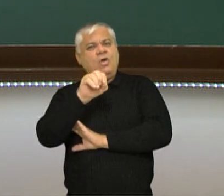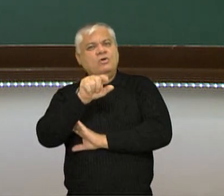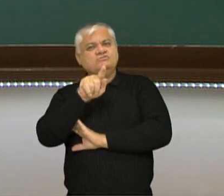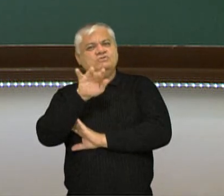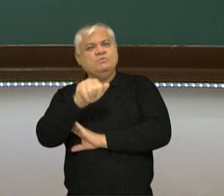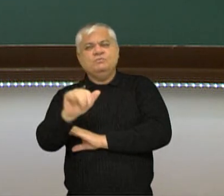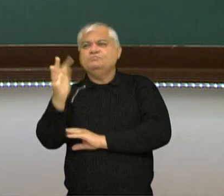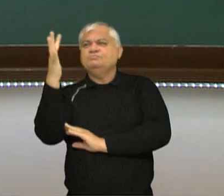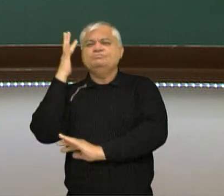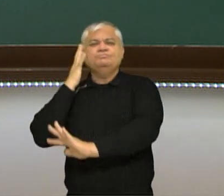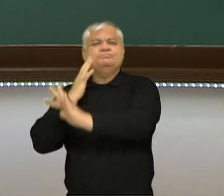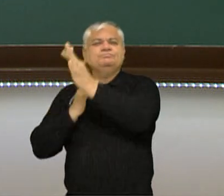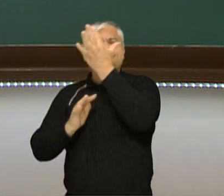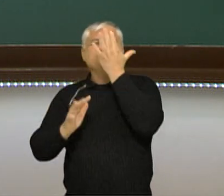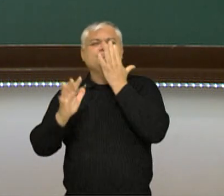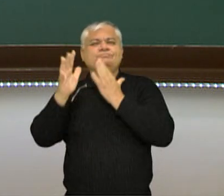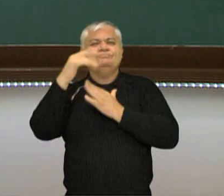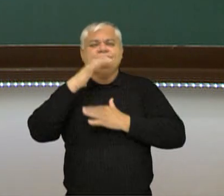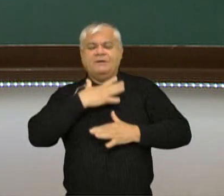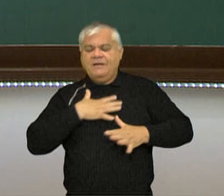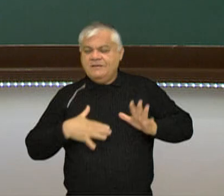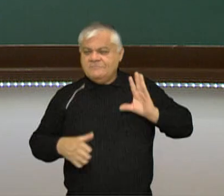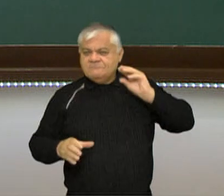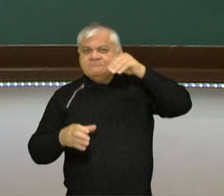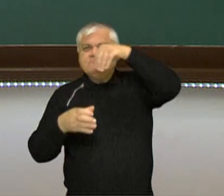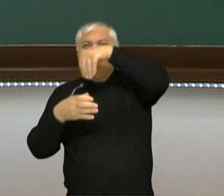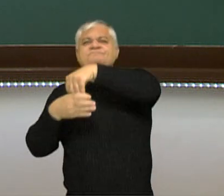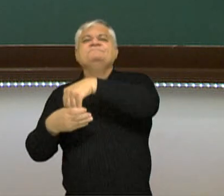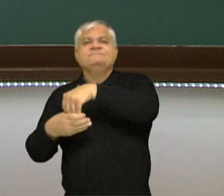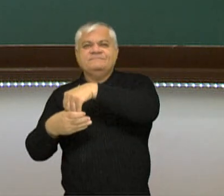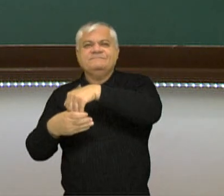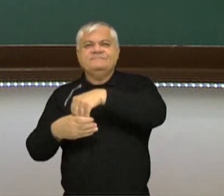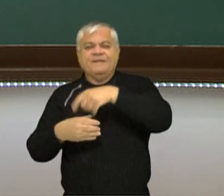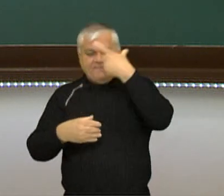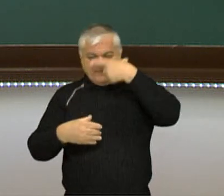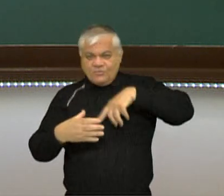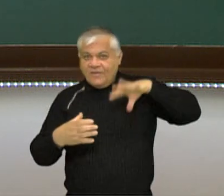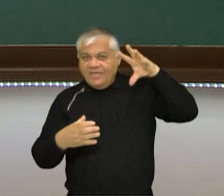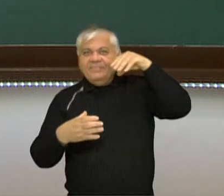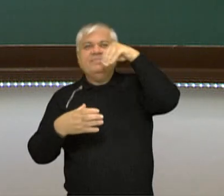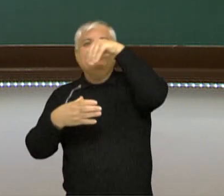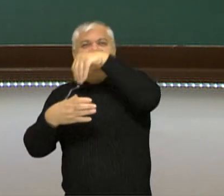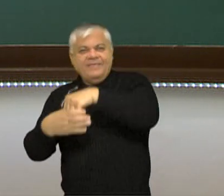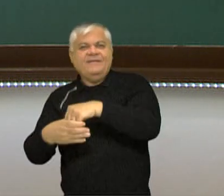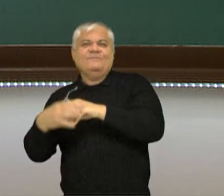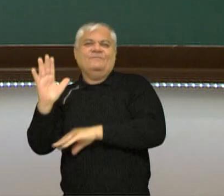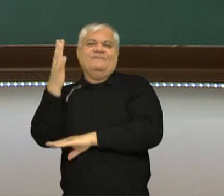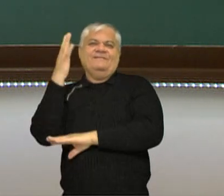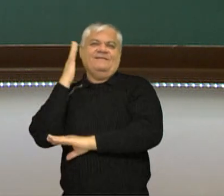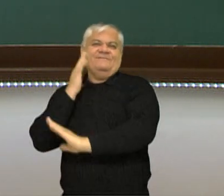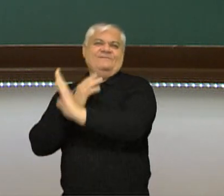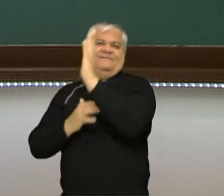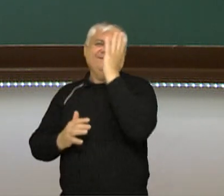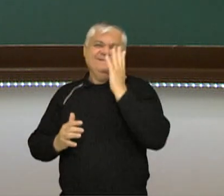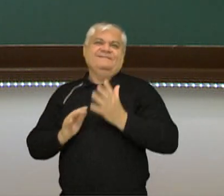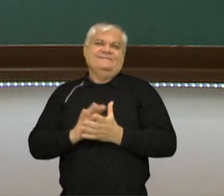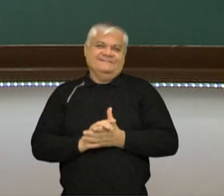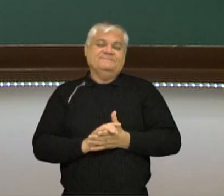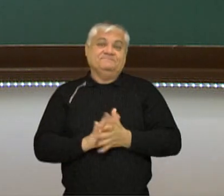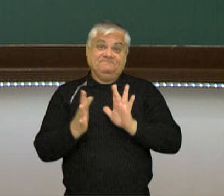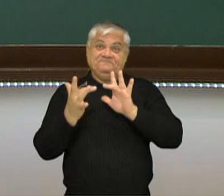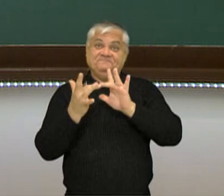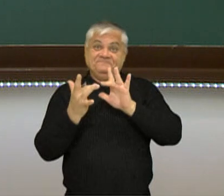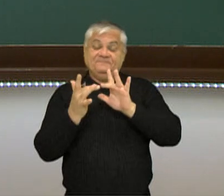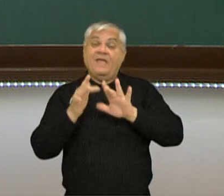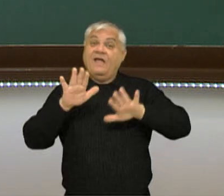trazer o praticante, trazer a pessoa novamente colocá-la em contato com a natureza. Às vezes a